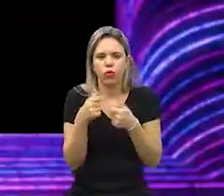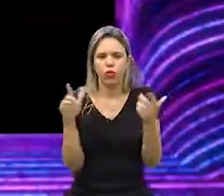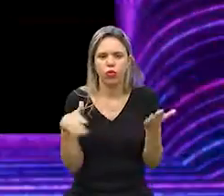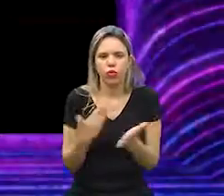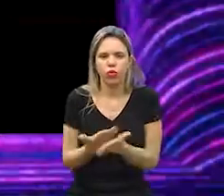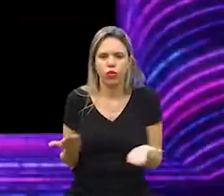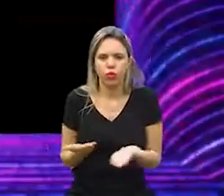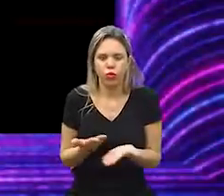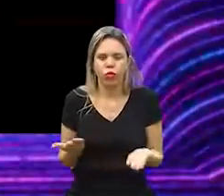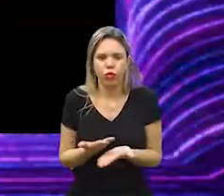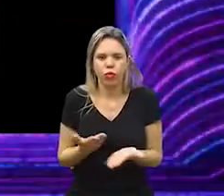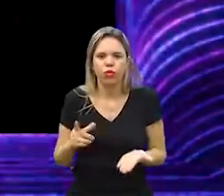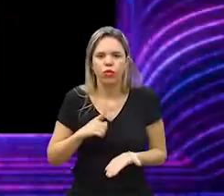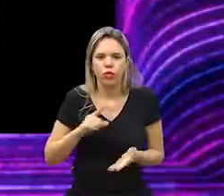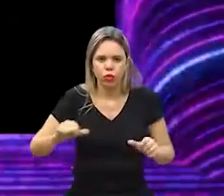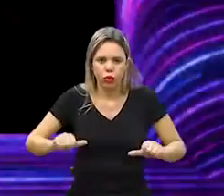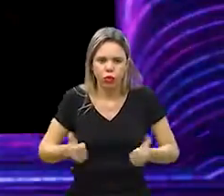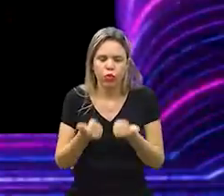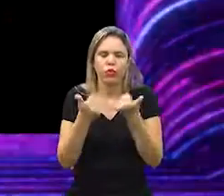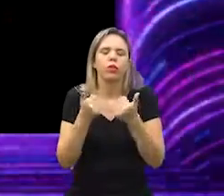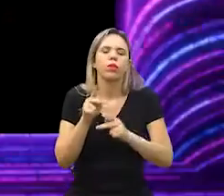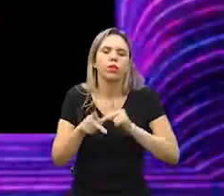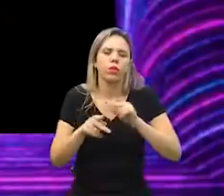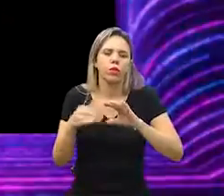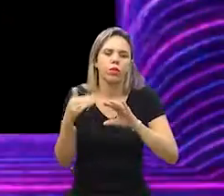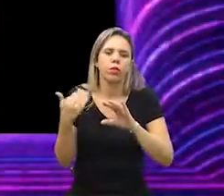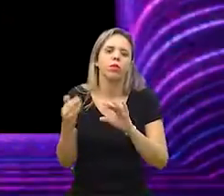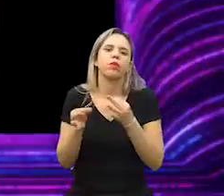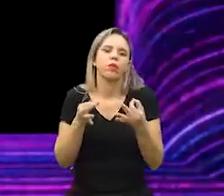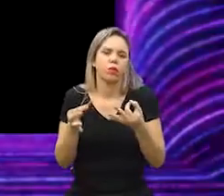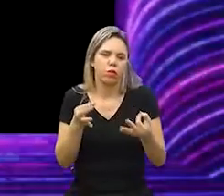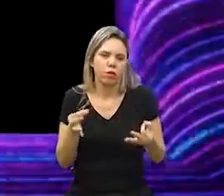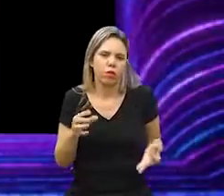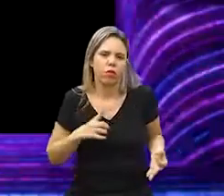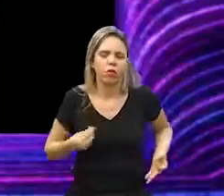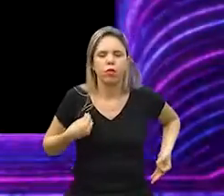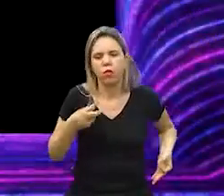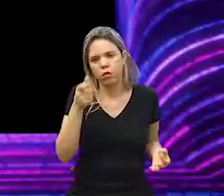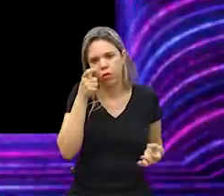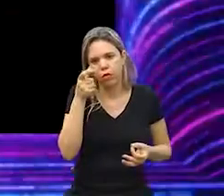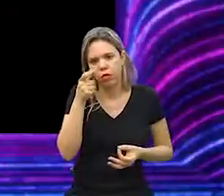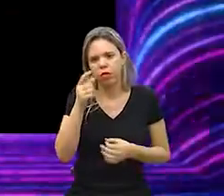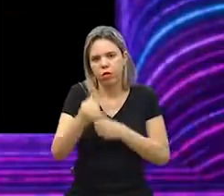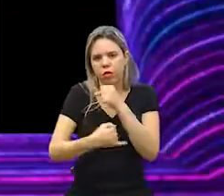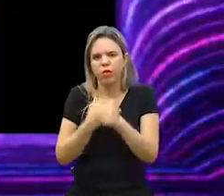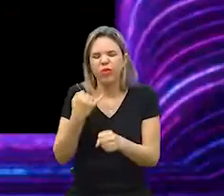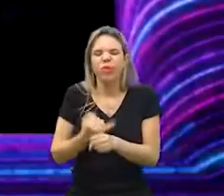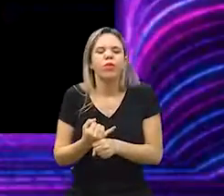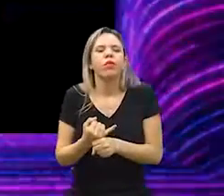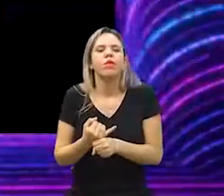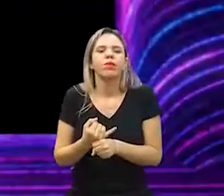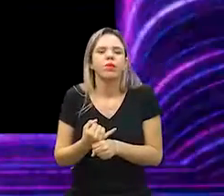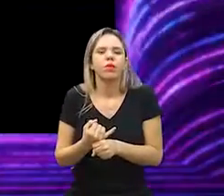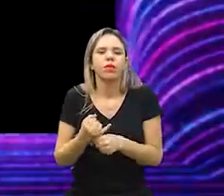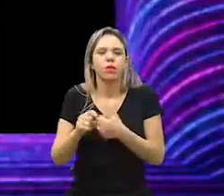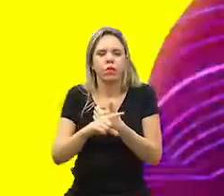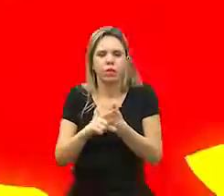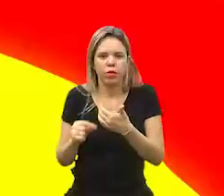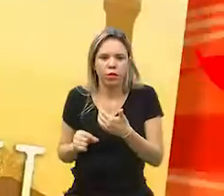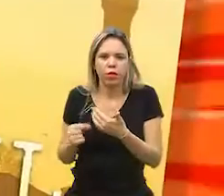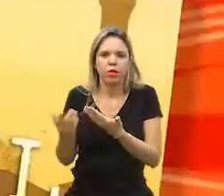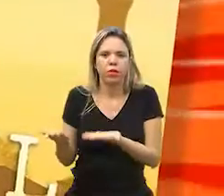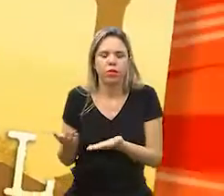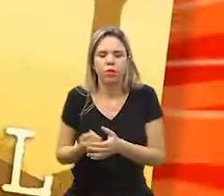sorte até agora que as críticas têm sido bem positivas, né? Então, elas estão lá, quem quiser ver, estão na internet, no site da Amazon,